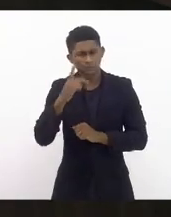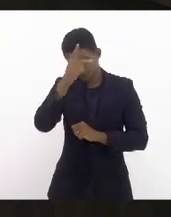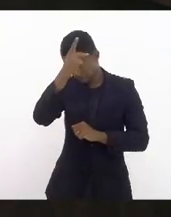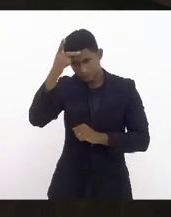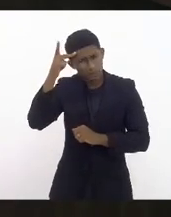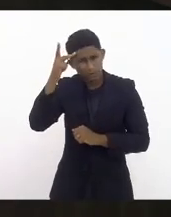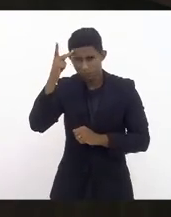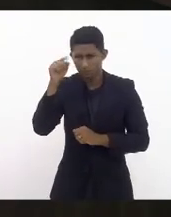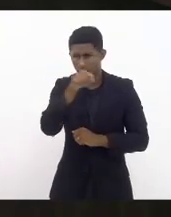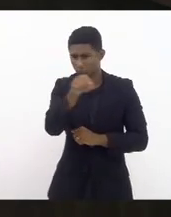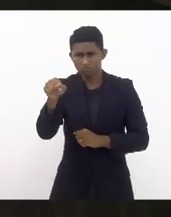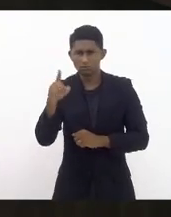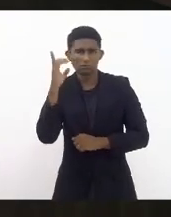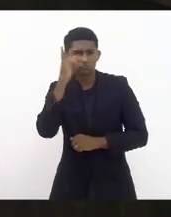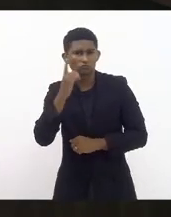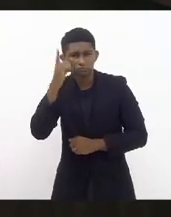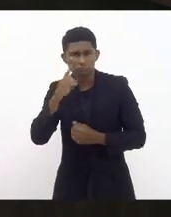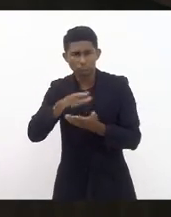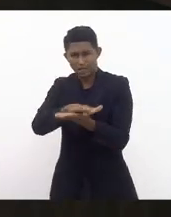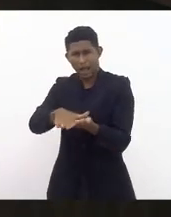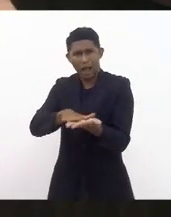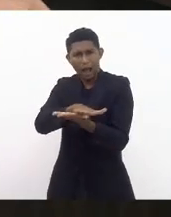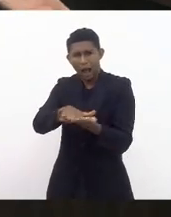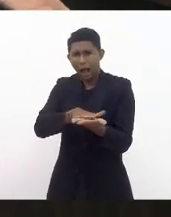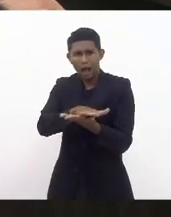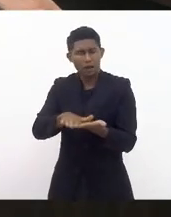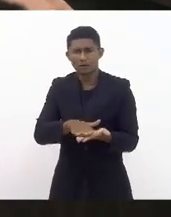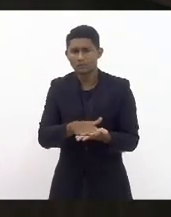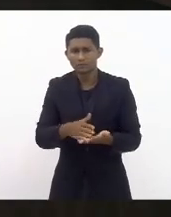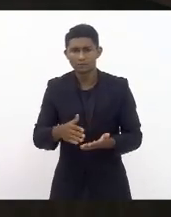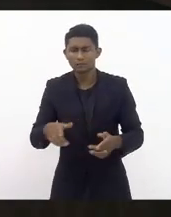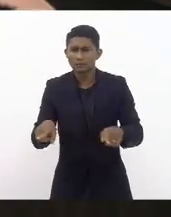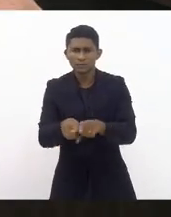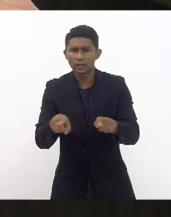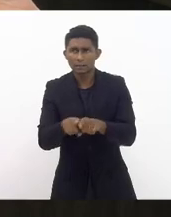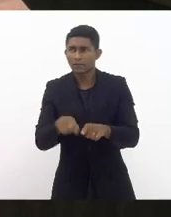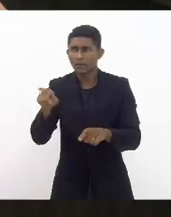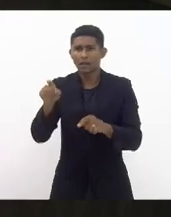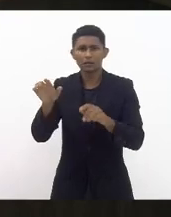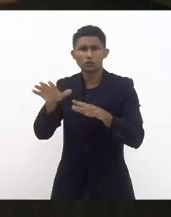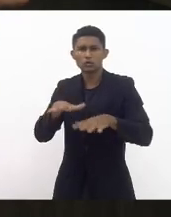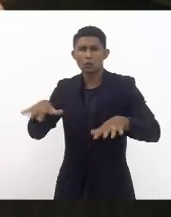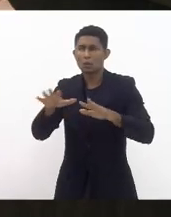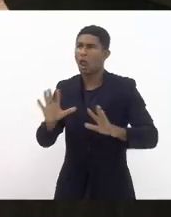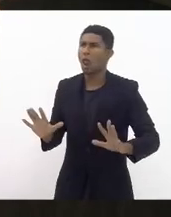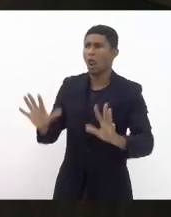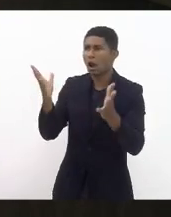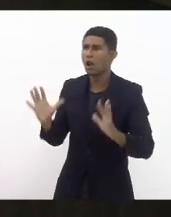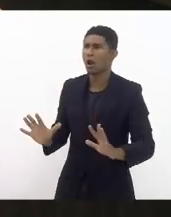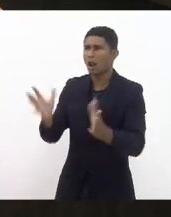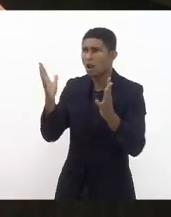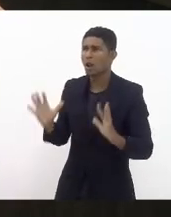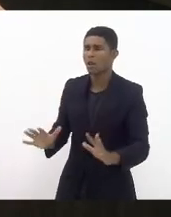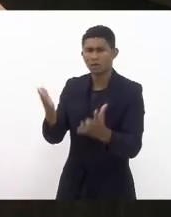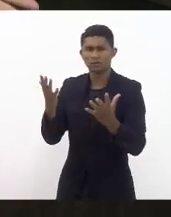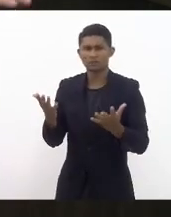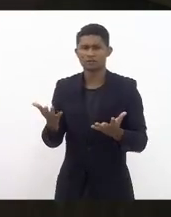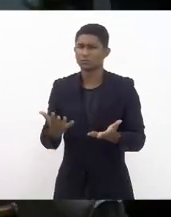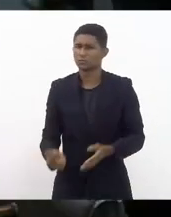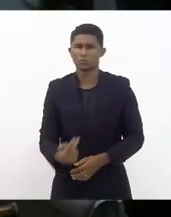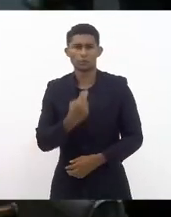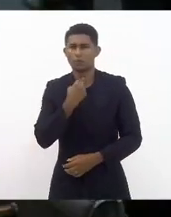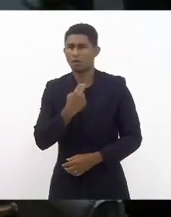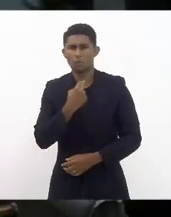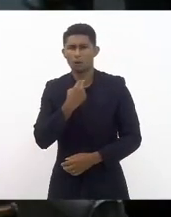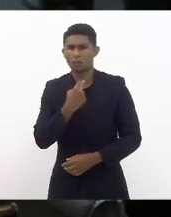é deputado, ainda citando, né, a plateia. Isso é o fim da picada.